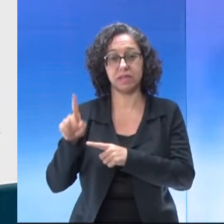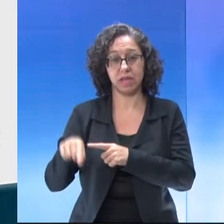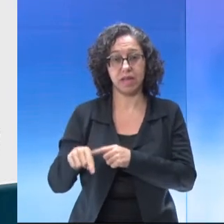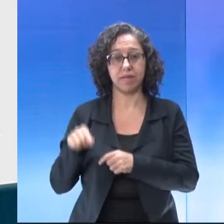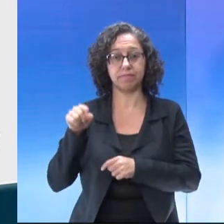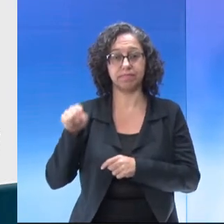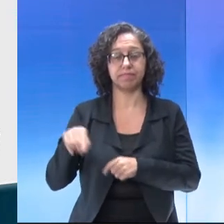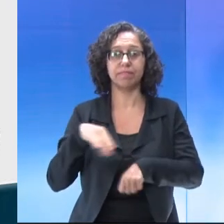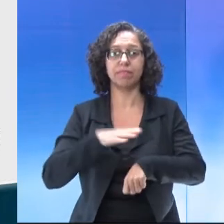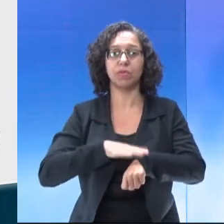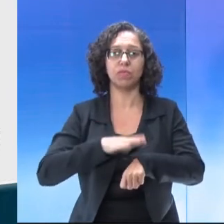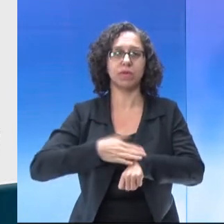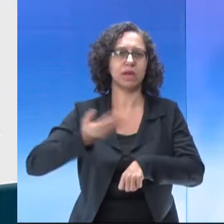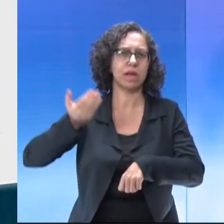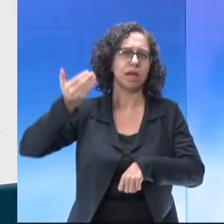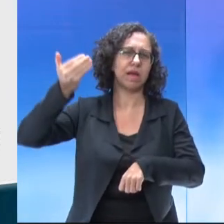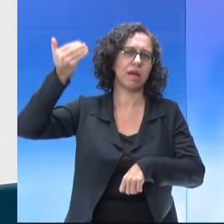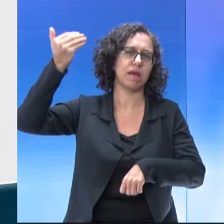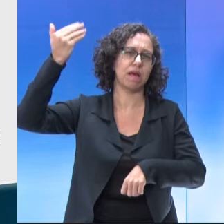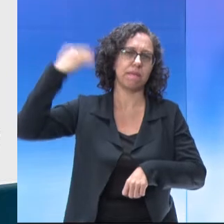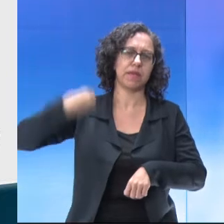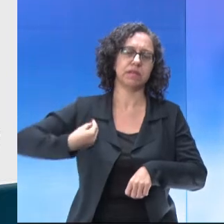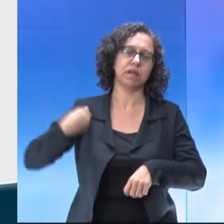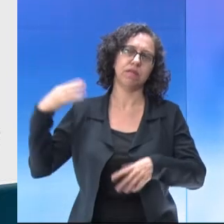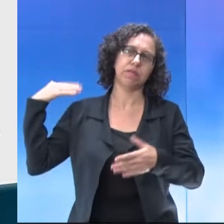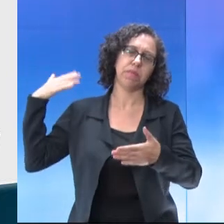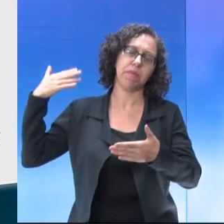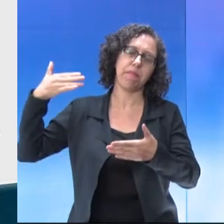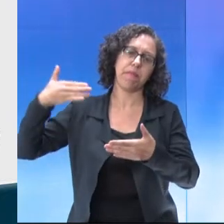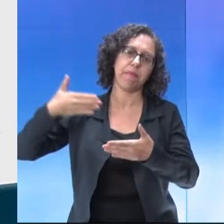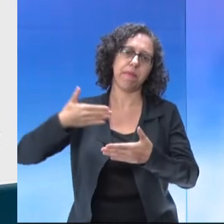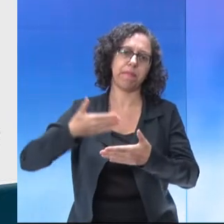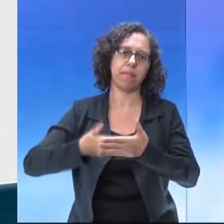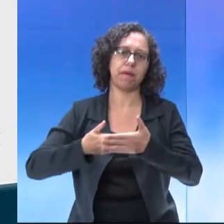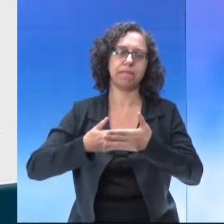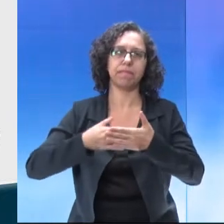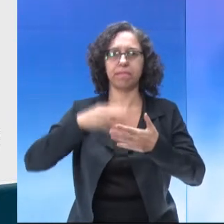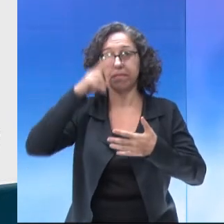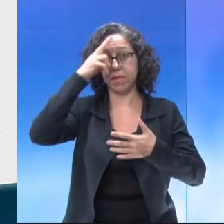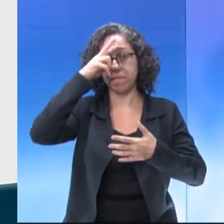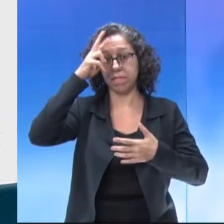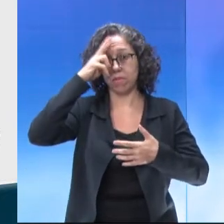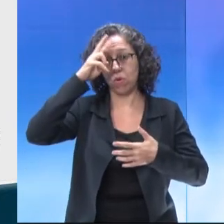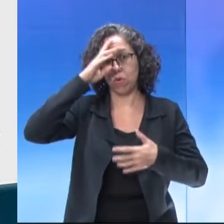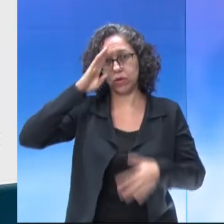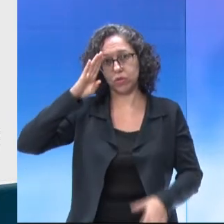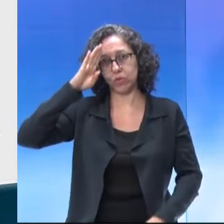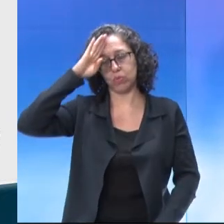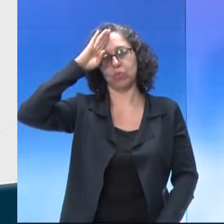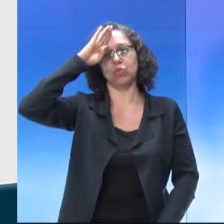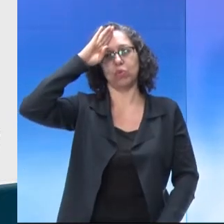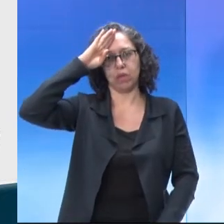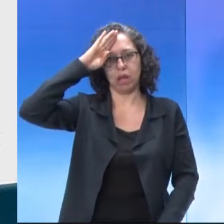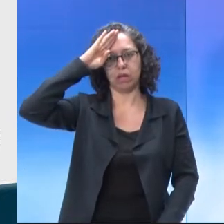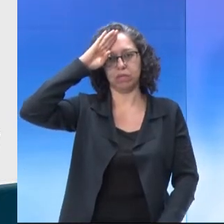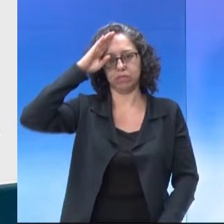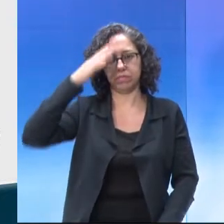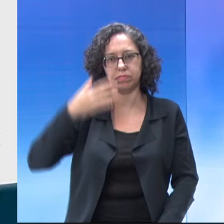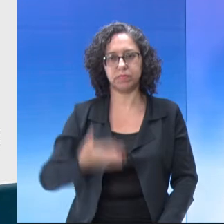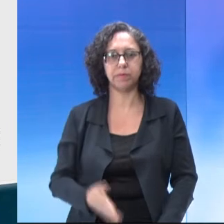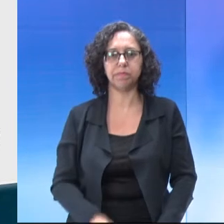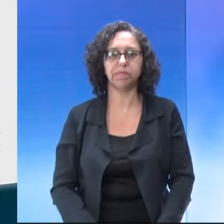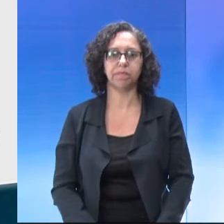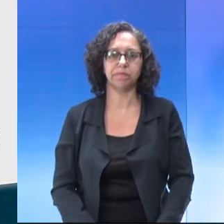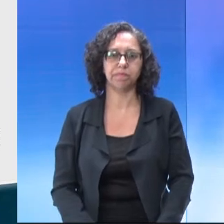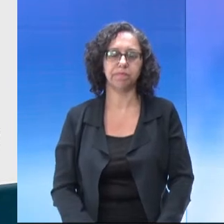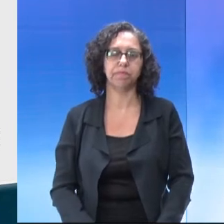Soldado, sua vida durante a guerra. A presença é inimiga da perfeição. A pressa é inimiga